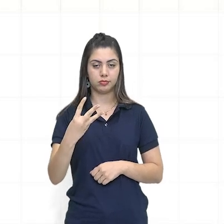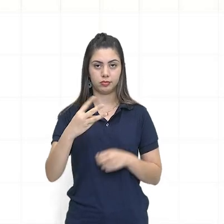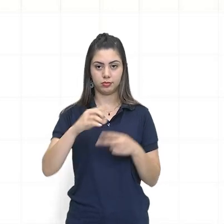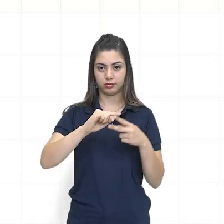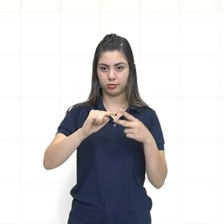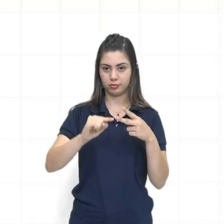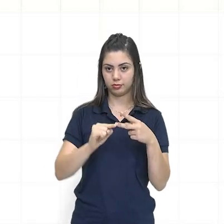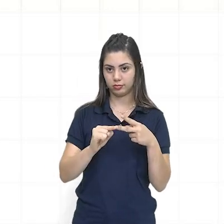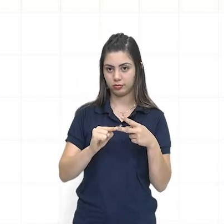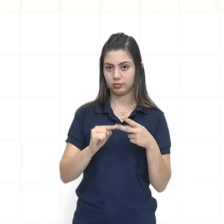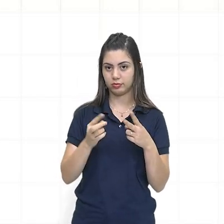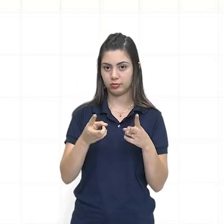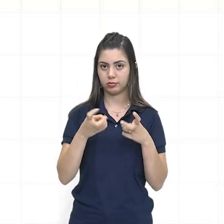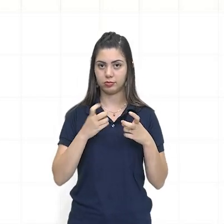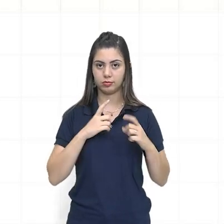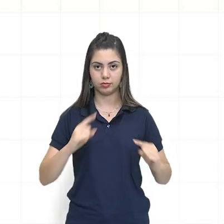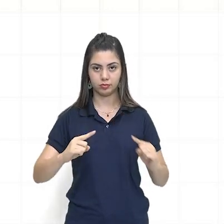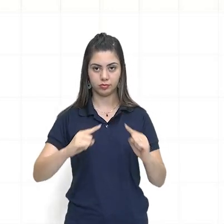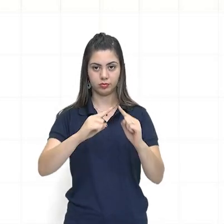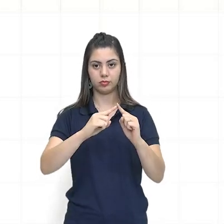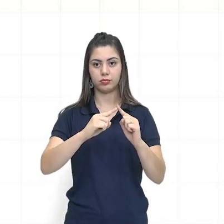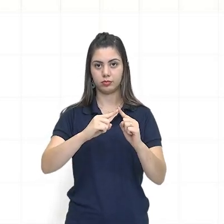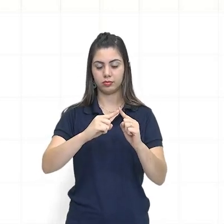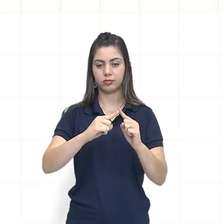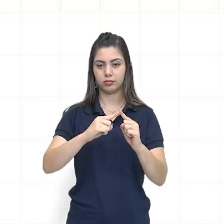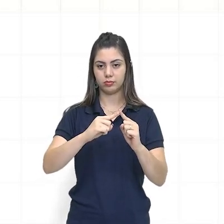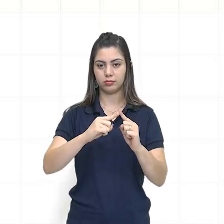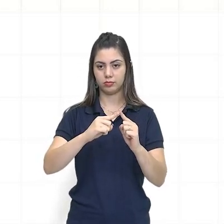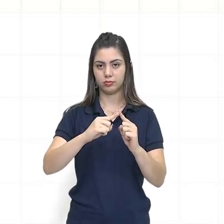nós temos esse ângulo aqui em cima,